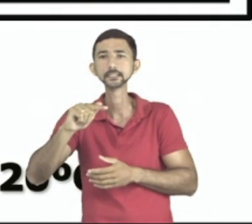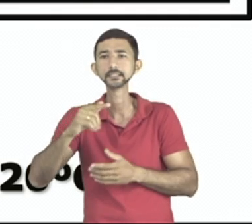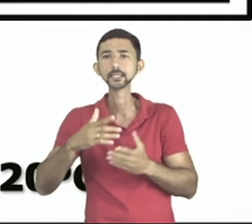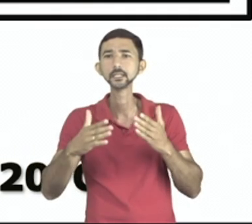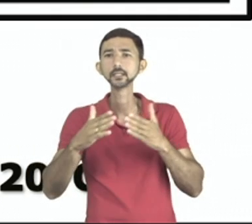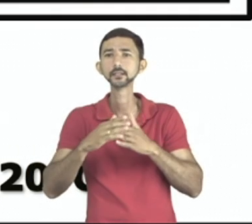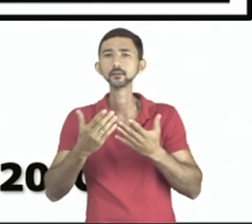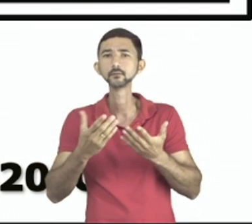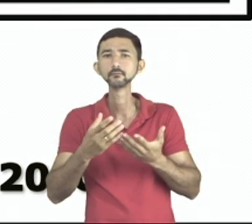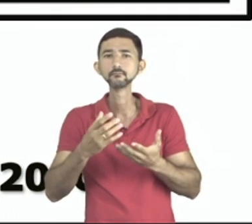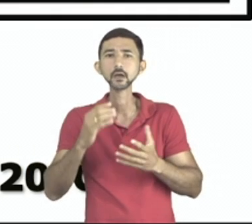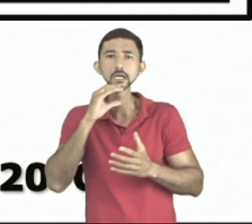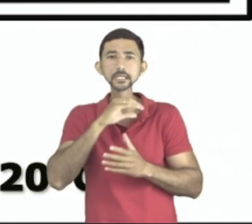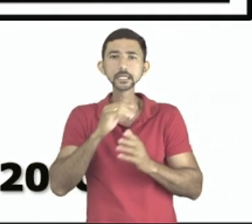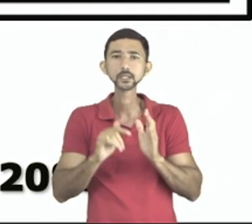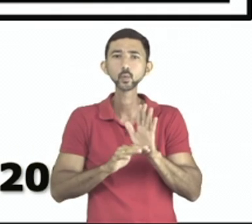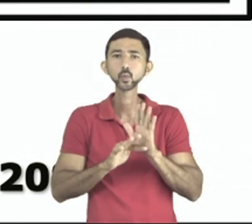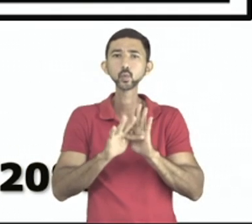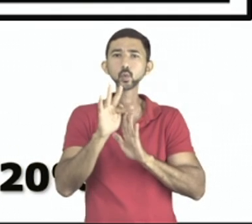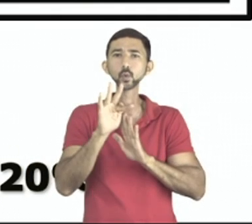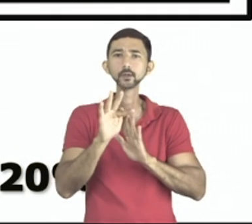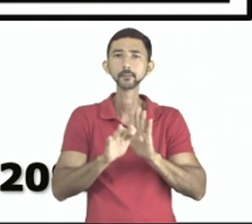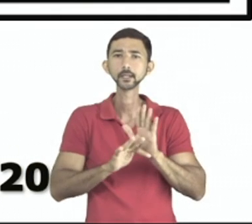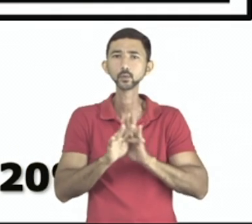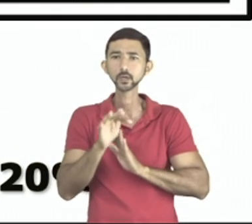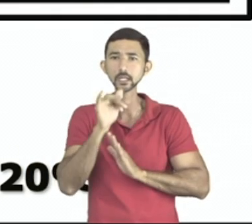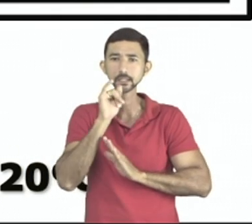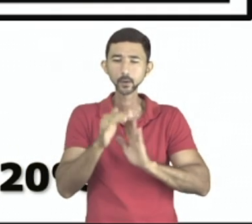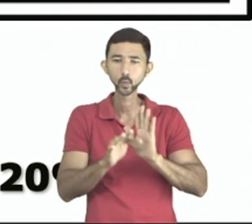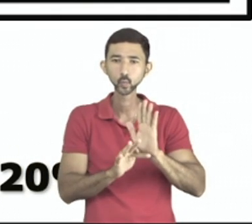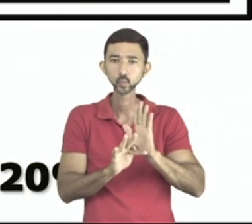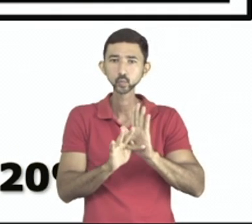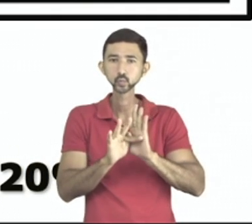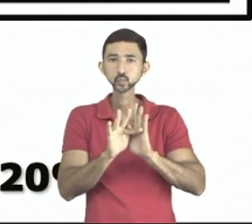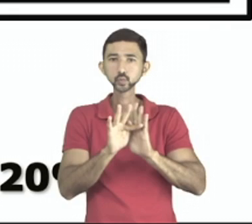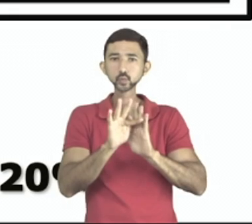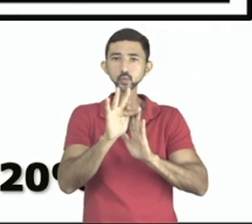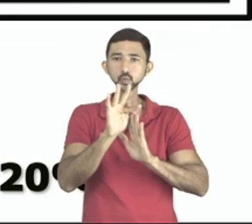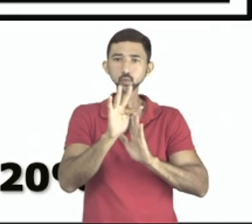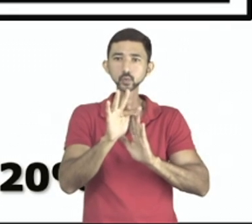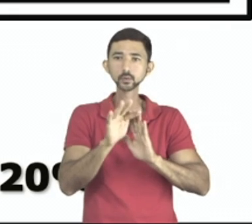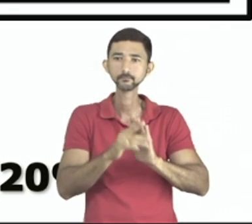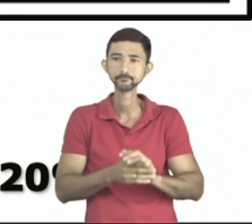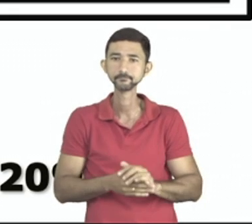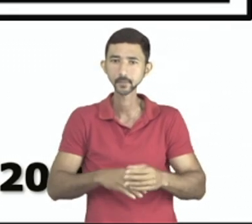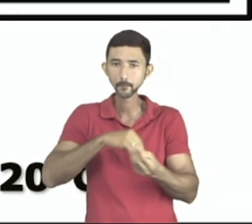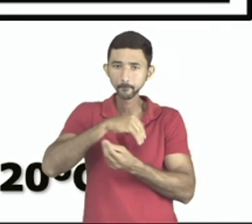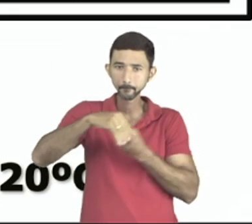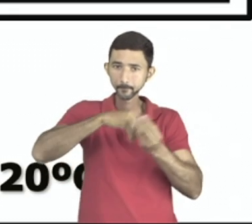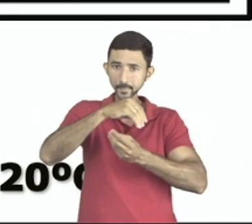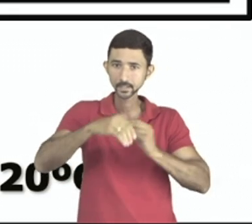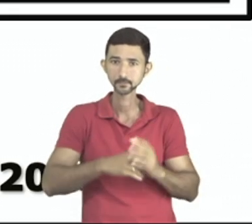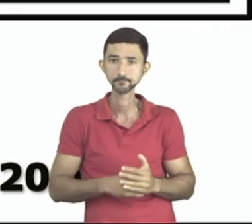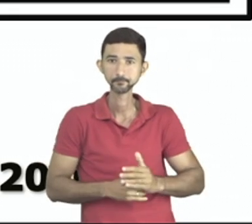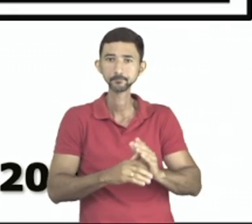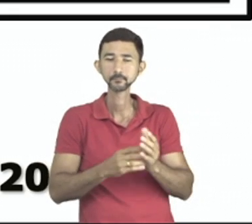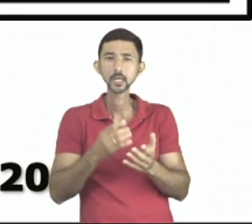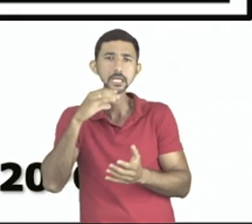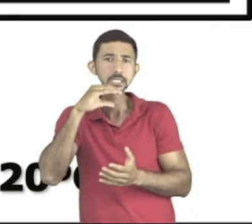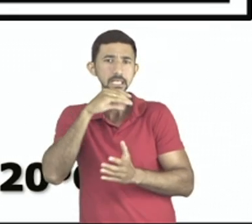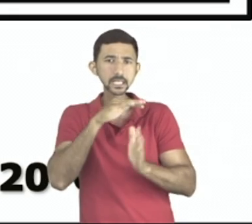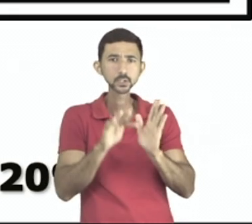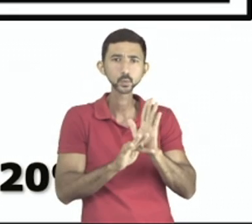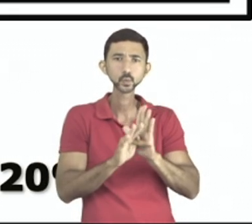20 graus Celsius. O que significa isso? Se eu aumentar a temperatura, eu aumento a minha solubilidade. Quanto mais